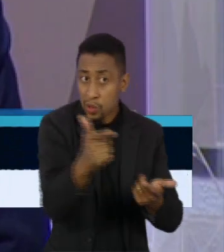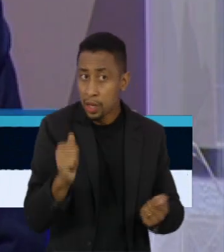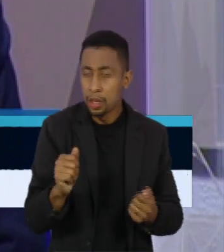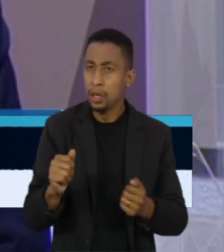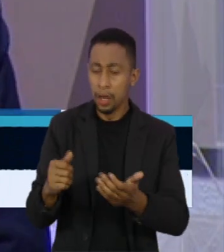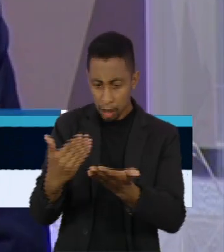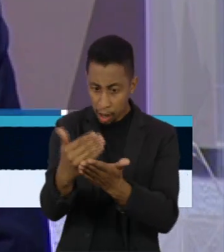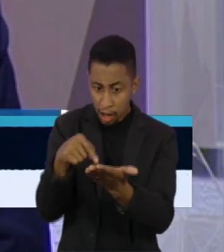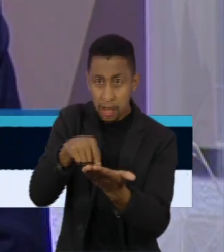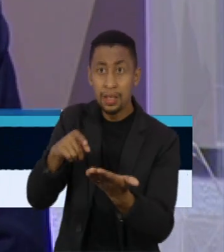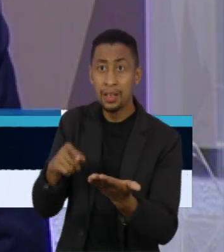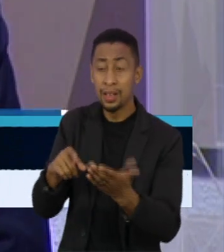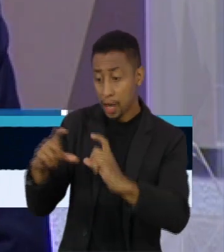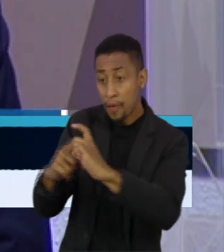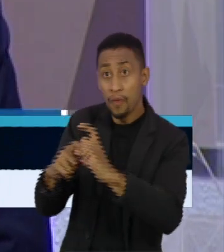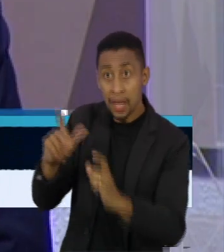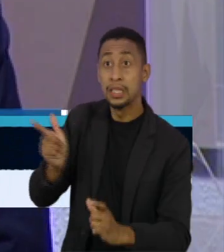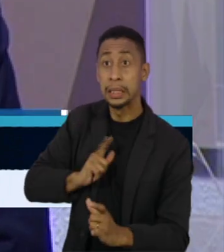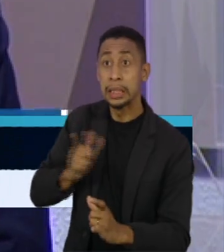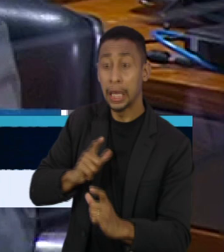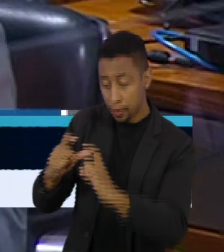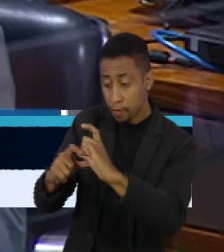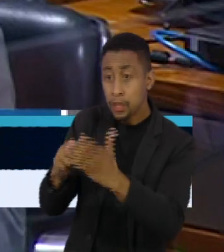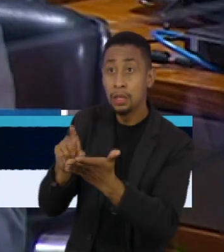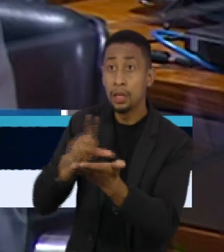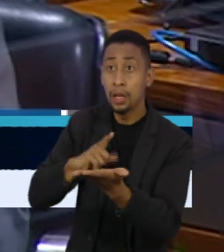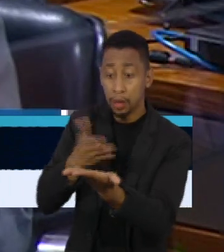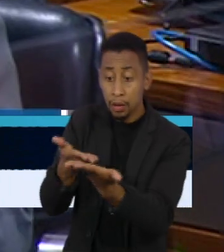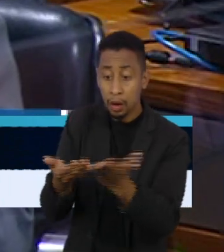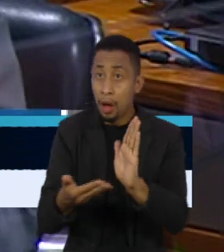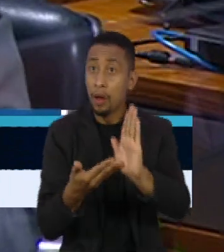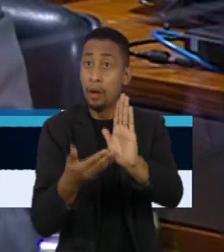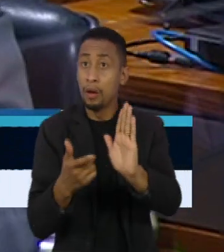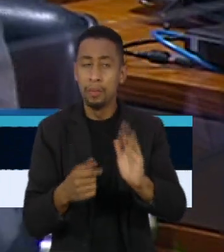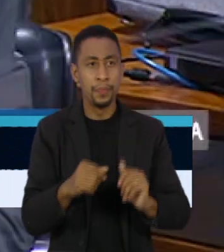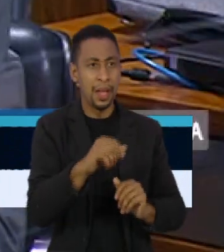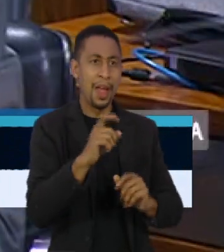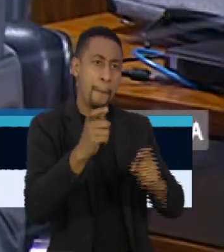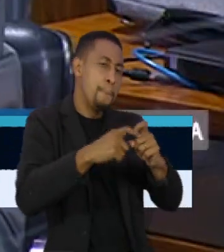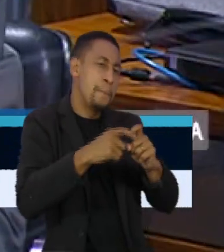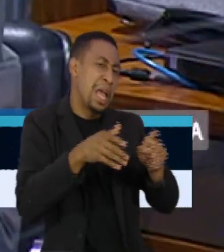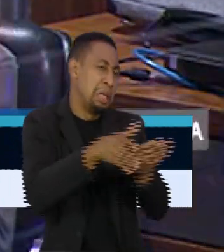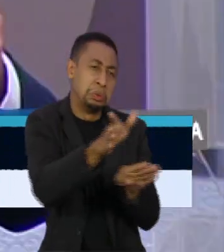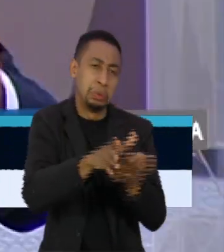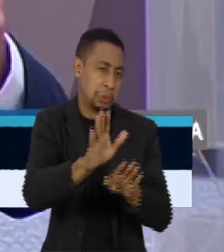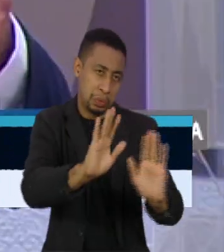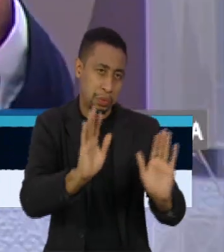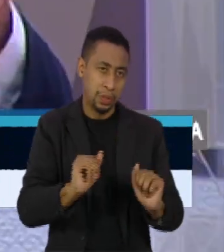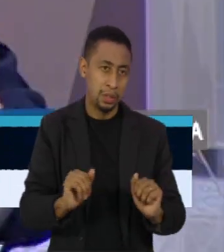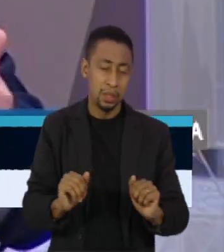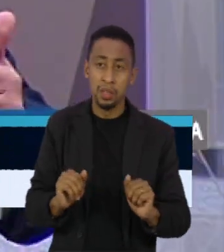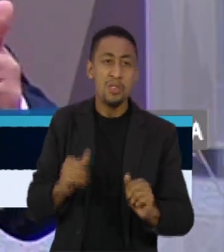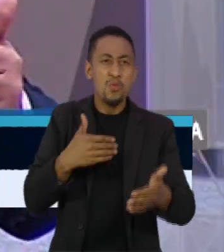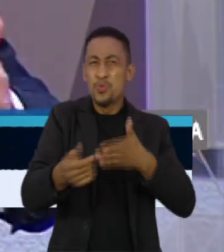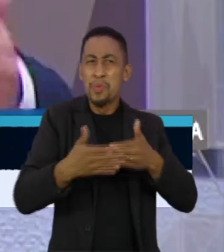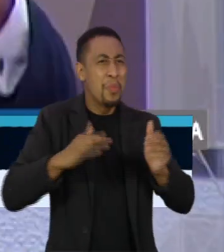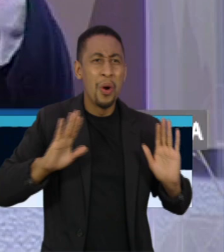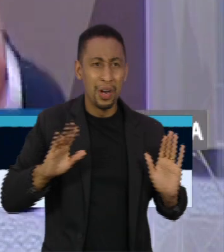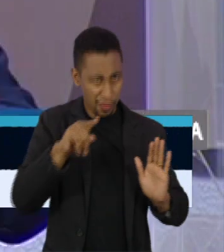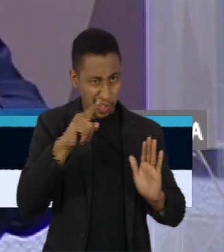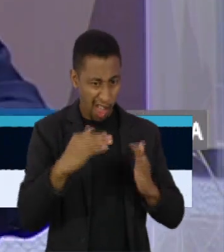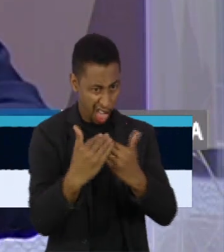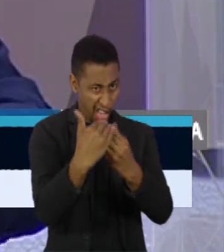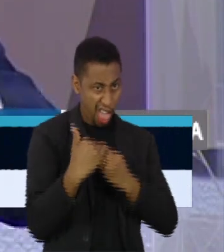Imunização. Essa tem. Não, a Pfizer não tem. Tem, eu vou mostrar o senhor. Não tem, com recomendação médica. Vossa Excelência não pode querer desqualificar